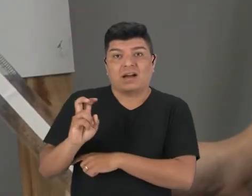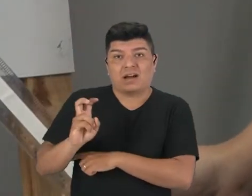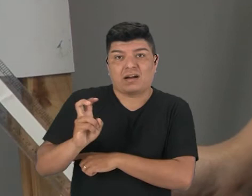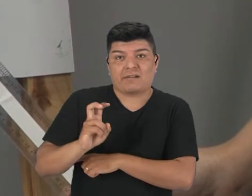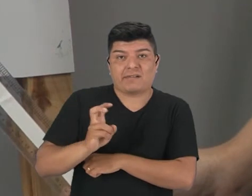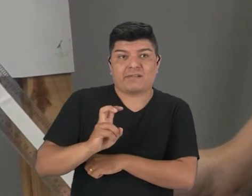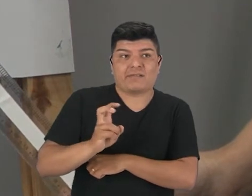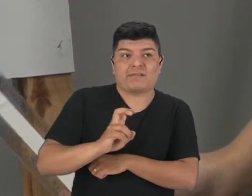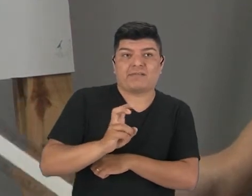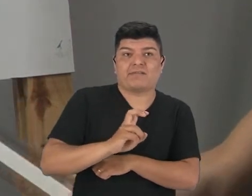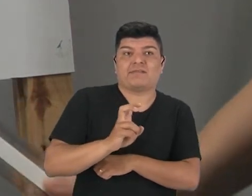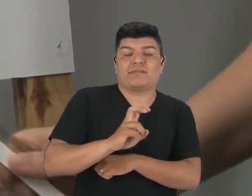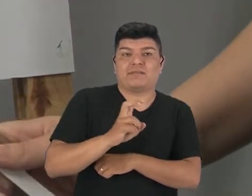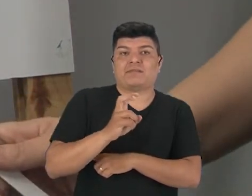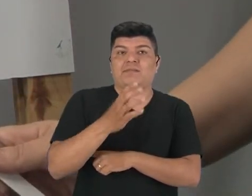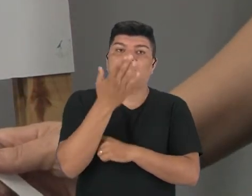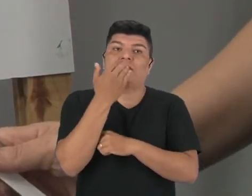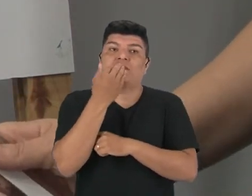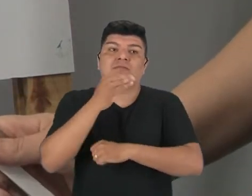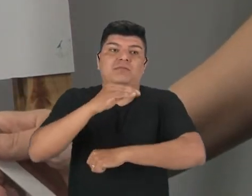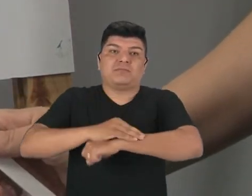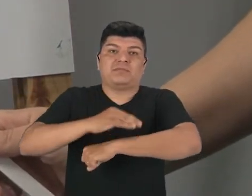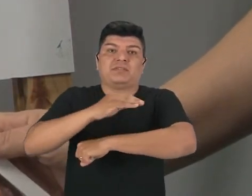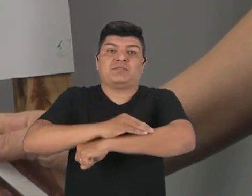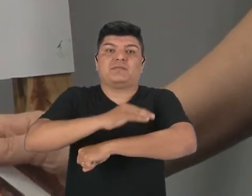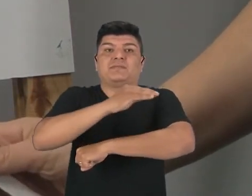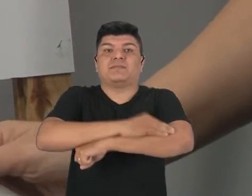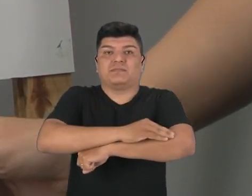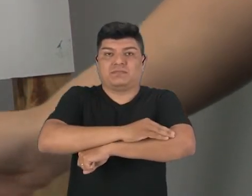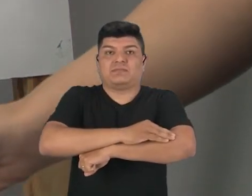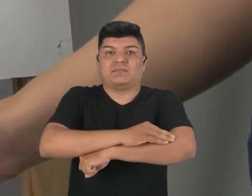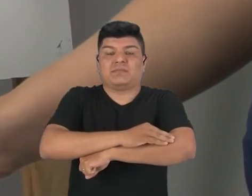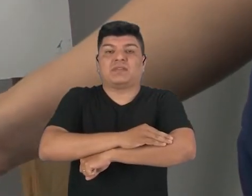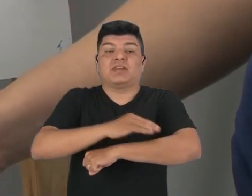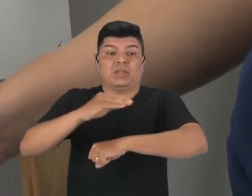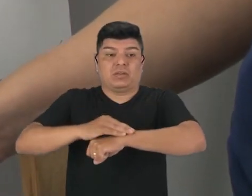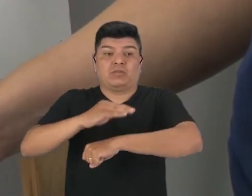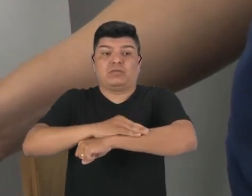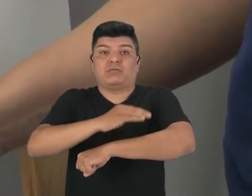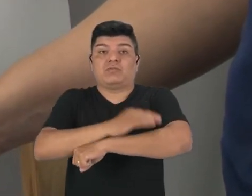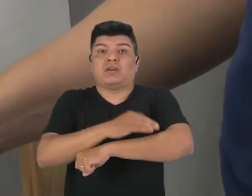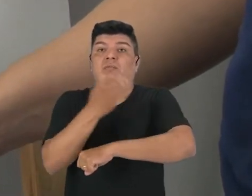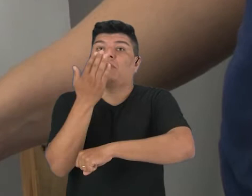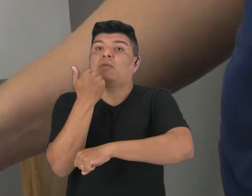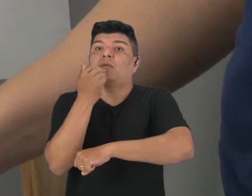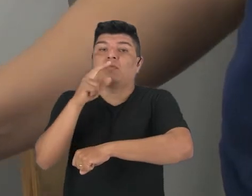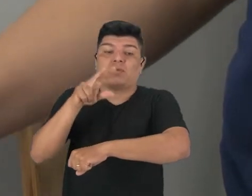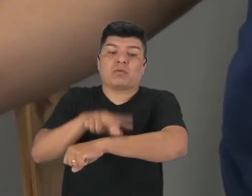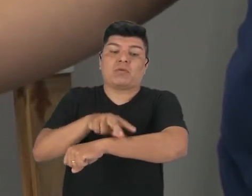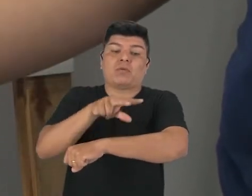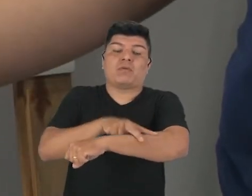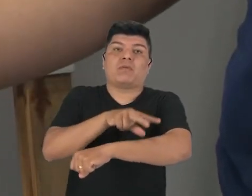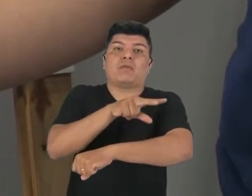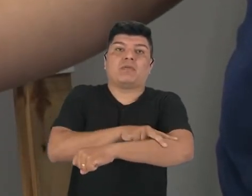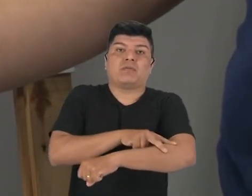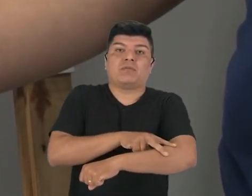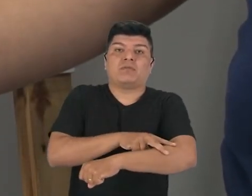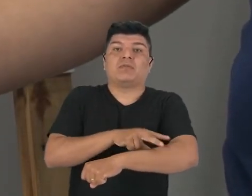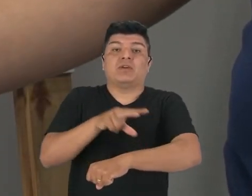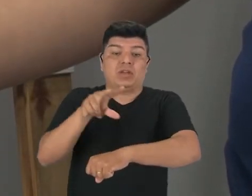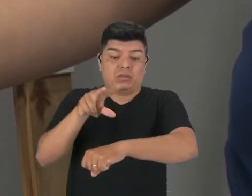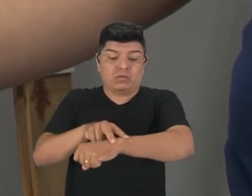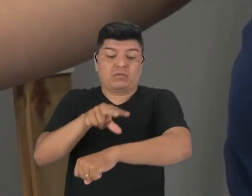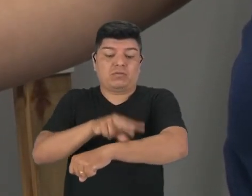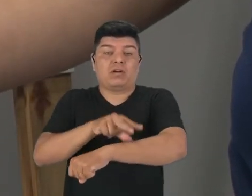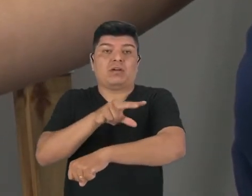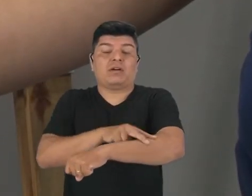cobra. A cobra se alimenta do sapo e o sapo se alimenta do gafanhoto. E o gafanhoto, ele já come